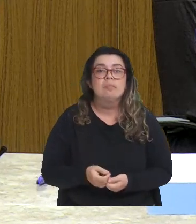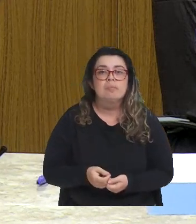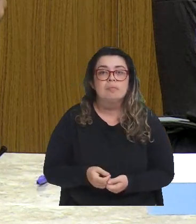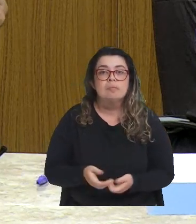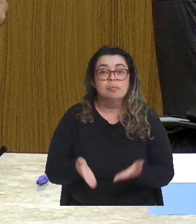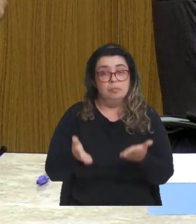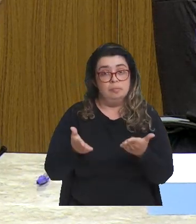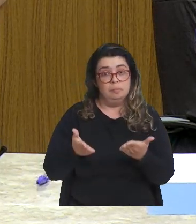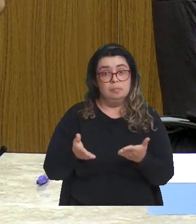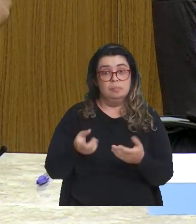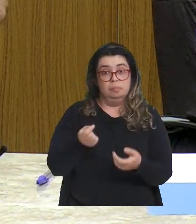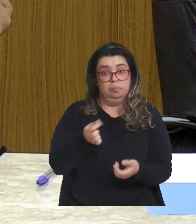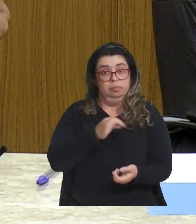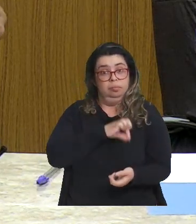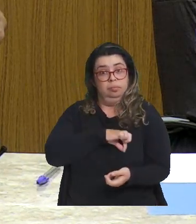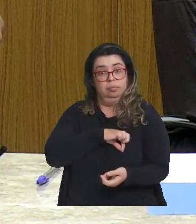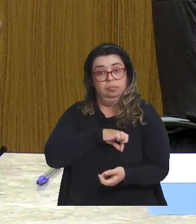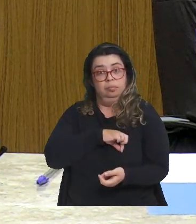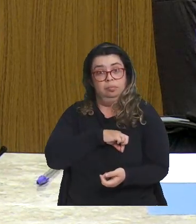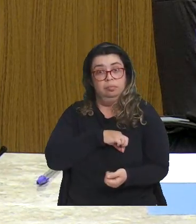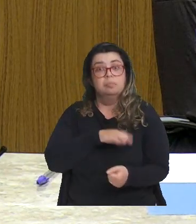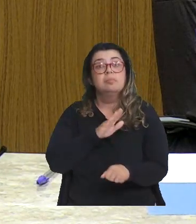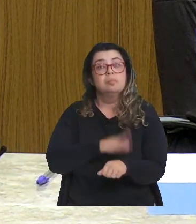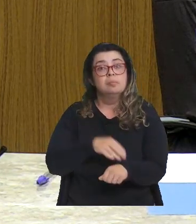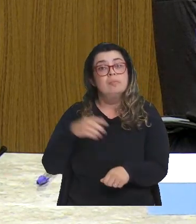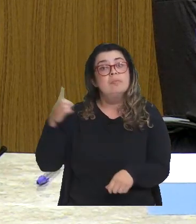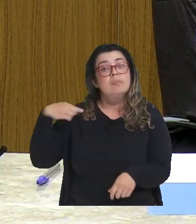próprio salário que tem fixo.